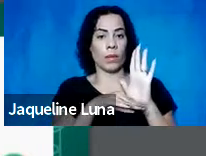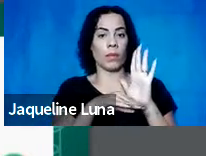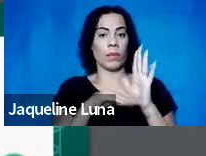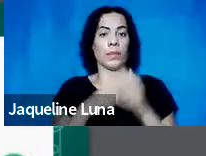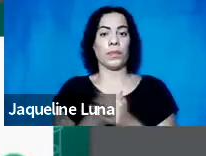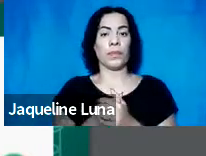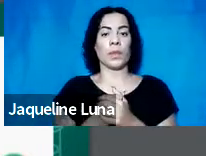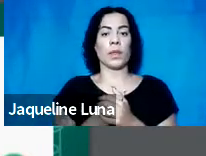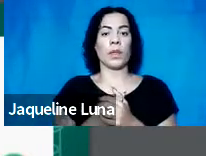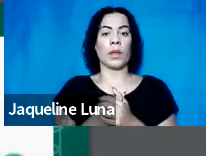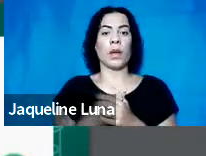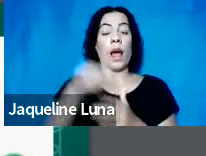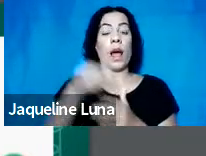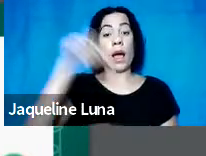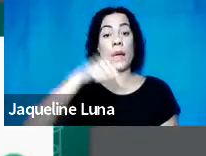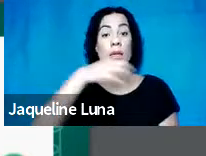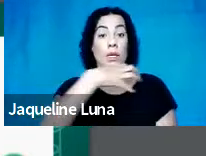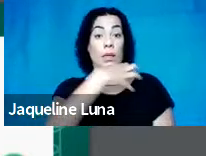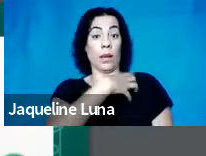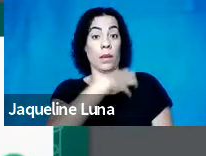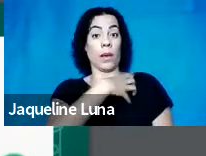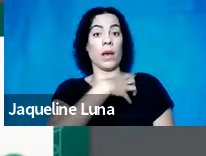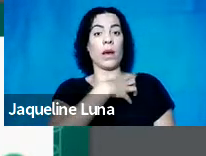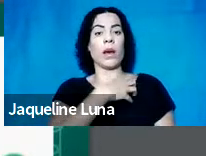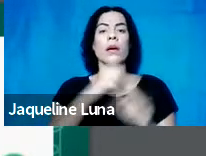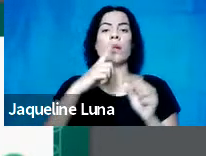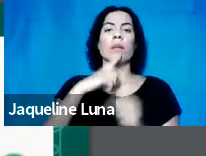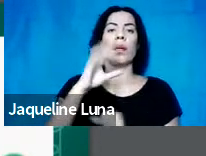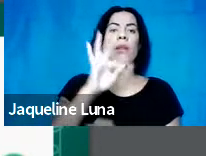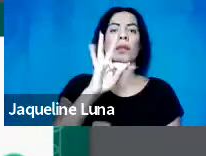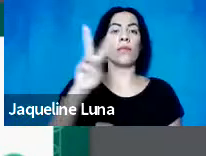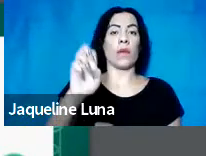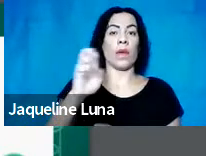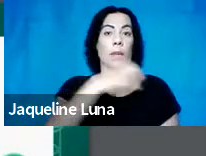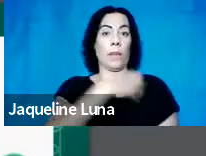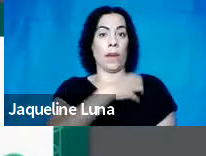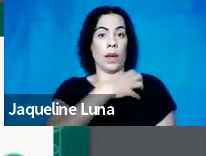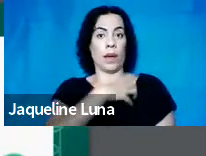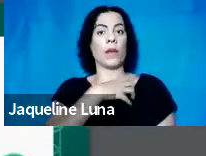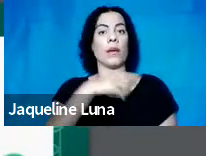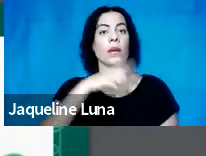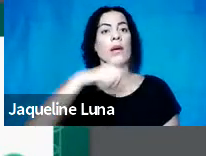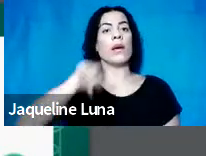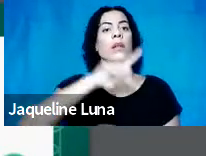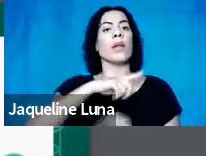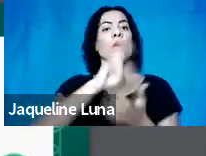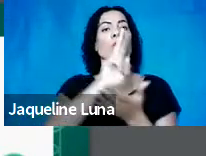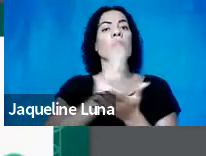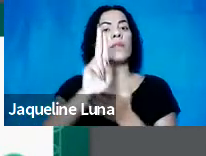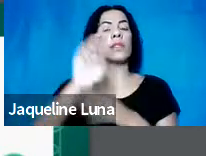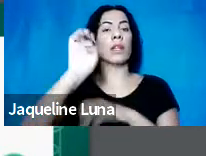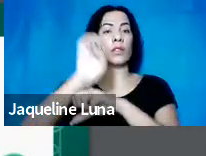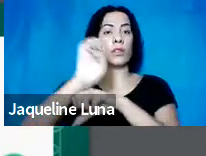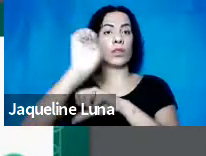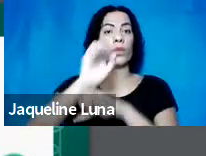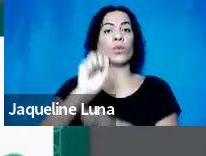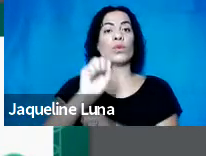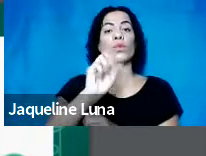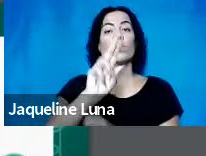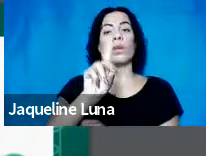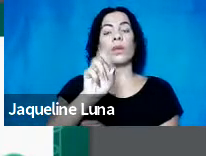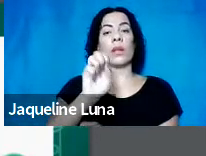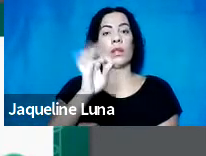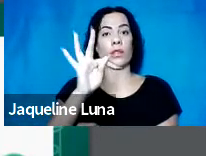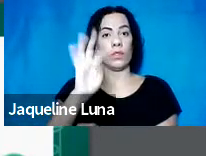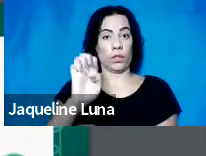Aqui na Bahia, a gente tem a TVE Bahia, a TV UESB, que eu falei já é da Universidade Estadual do Sudoeste da Bahia, Universidade